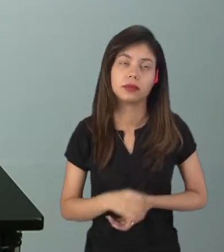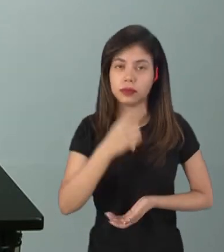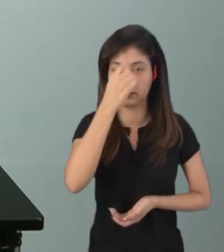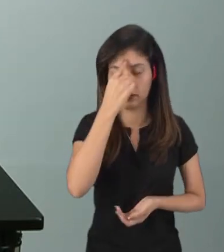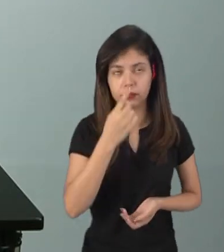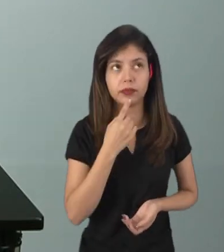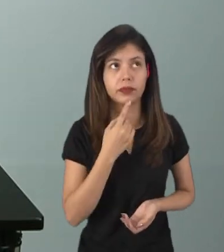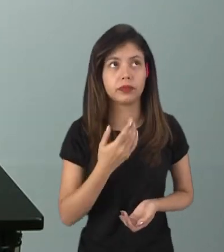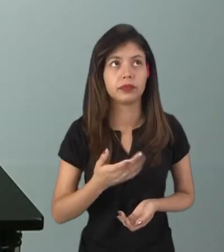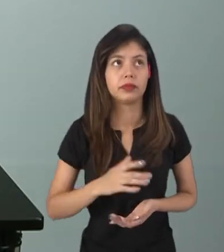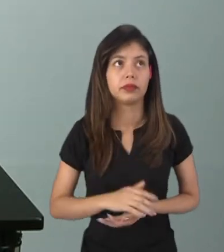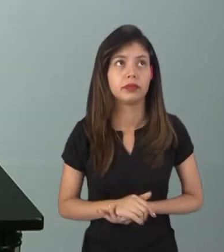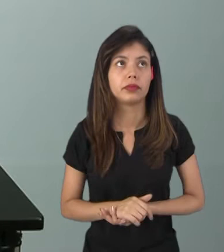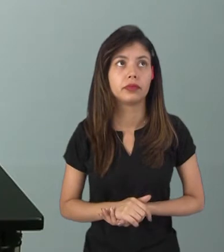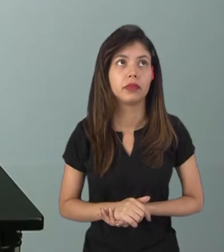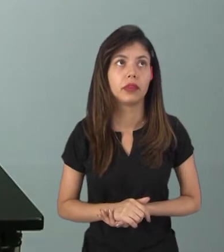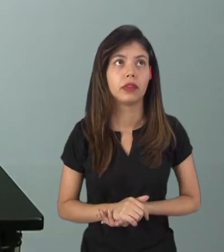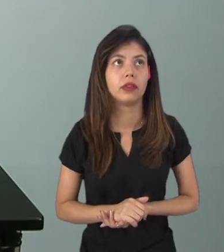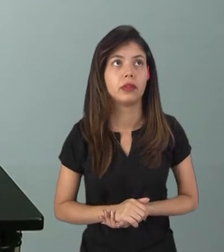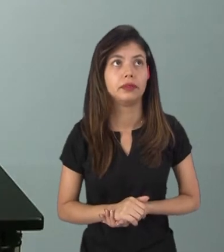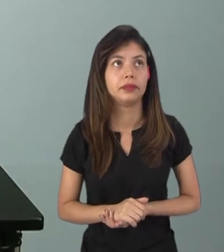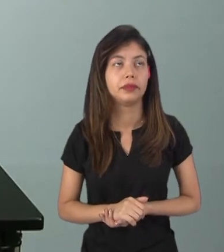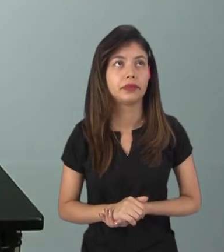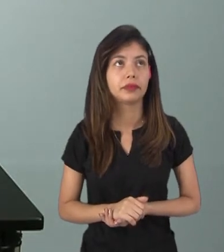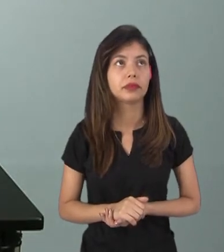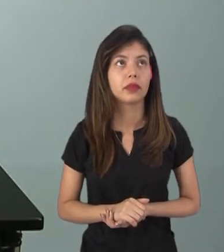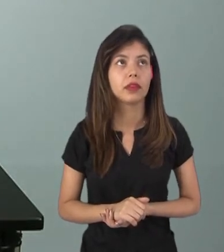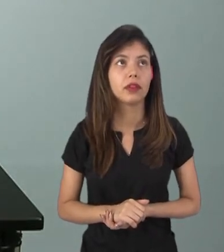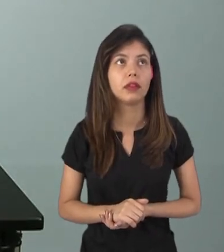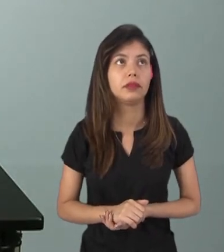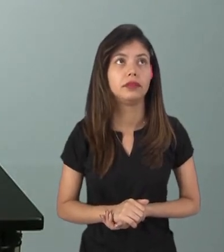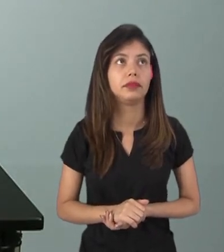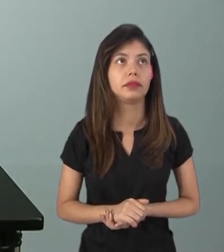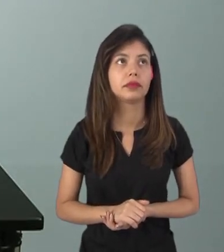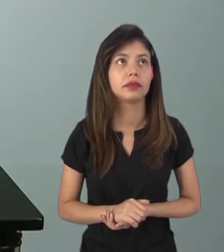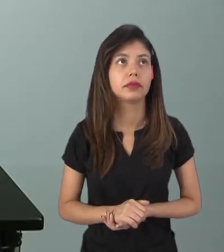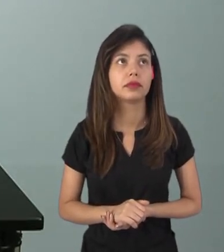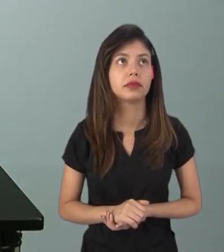imagem? Olhem aqui.